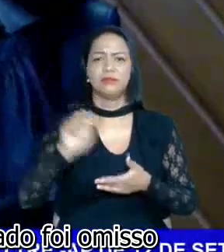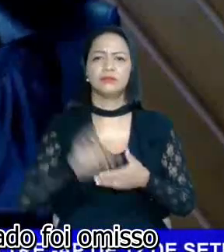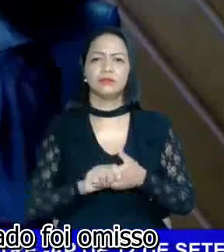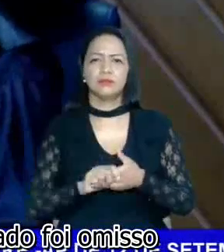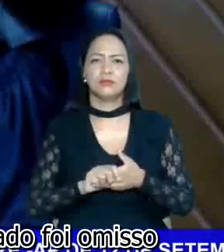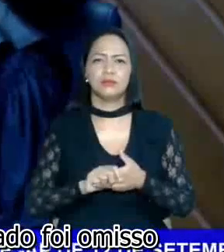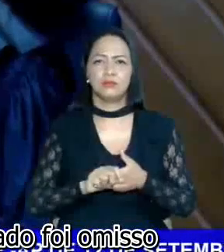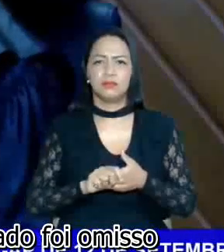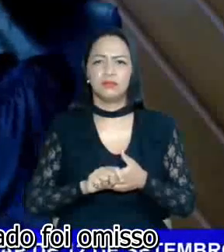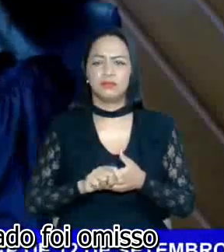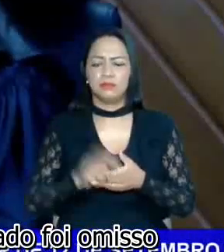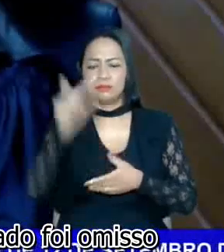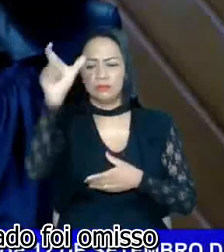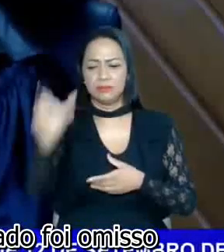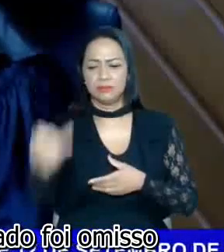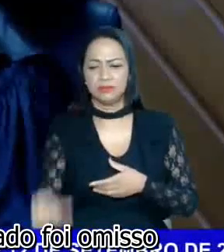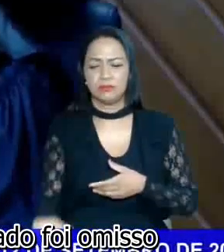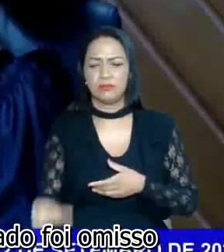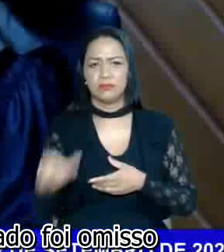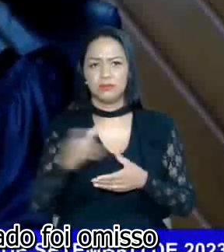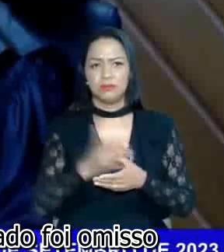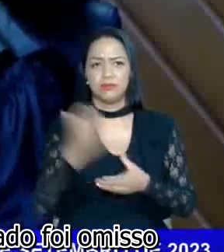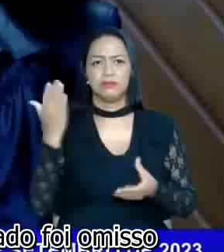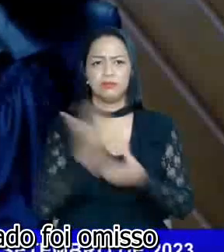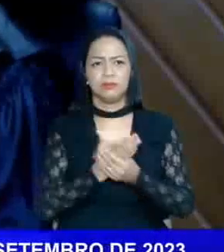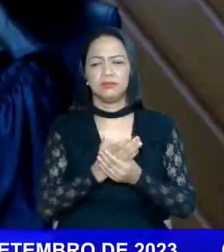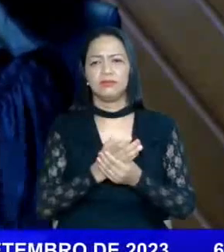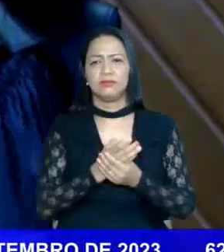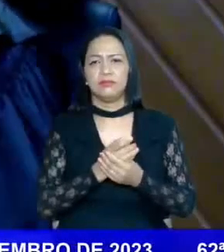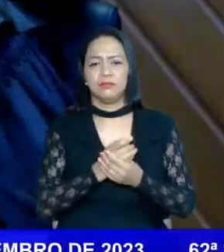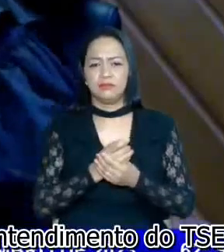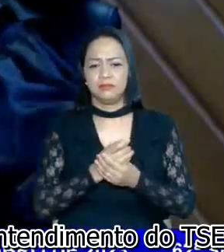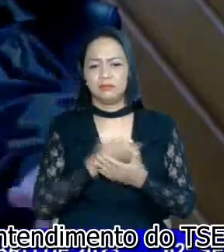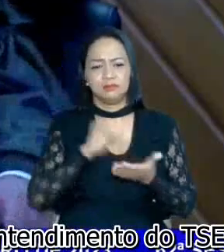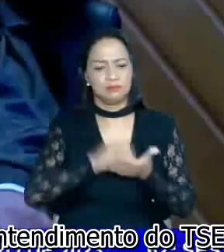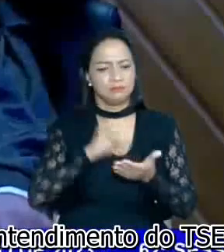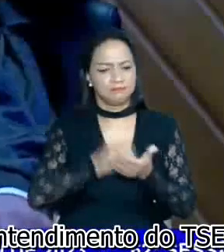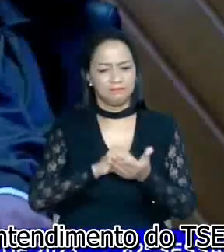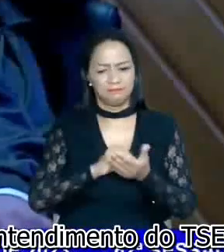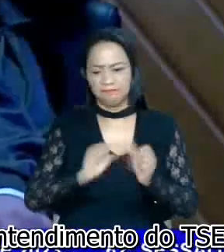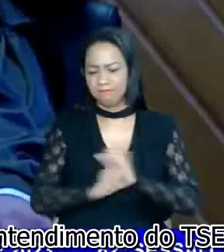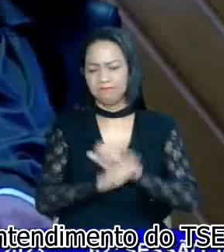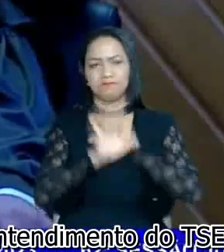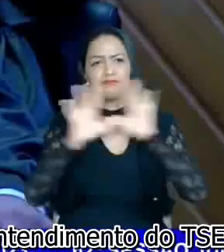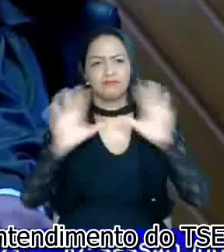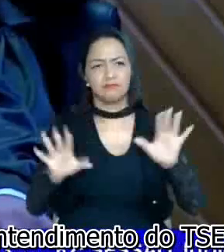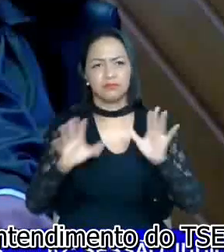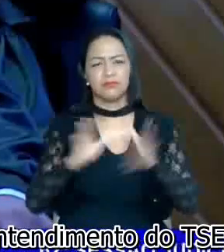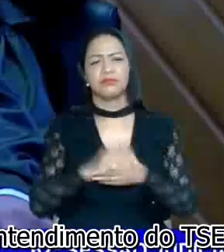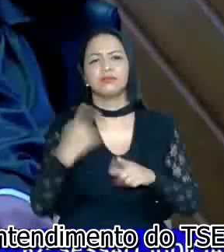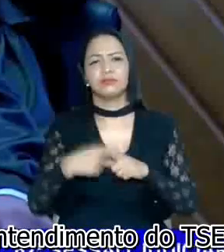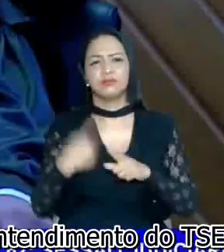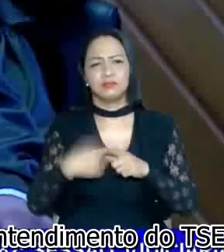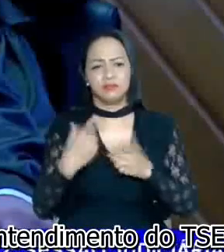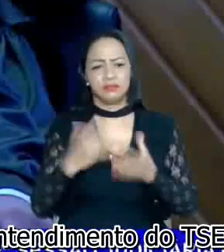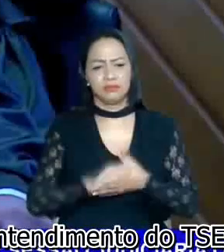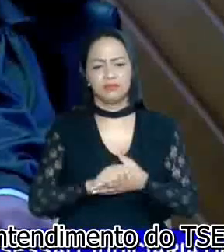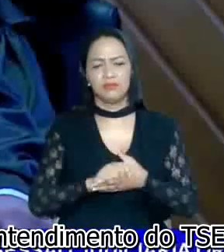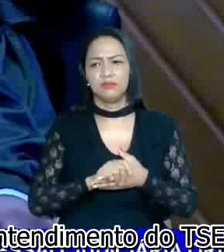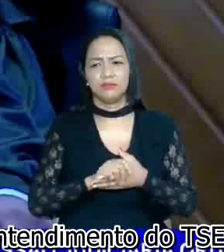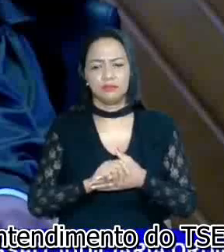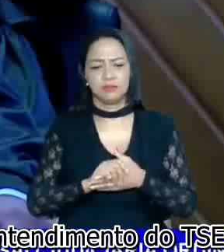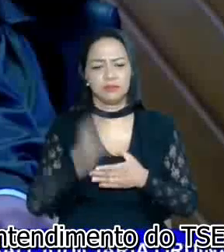Alega o embargante, em síntese, que o acordo embargado foi omisso ao não esclarecer as razões pelas quais deixou de aplicar